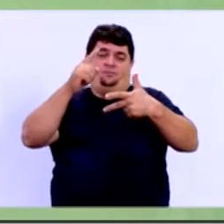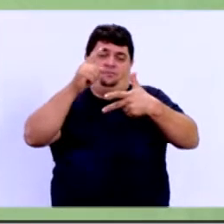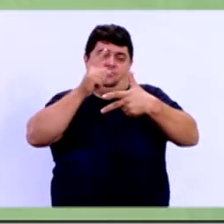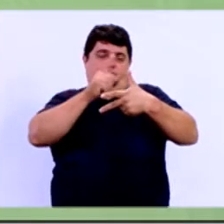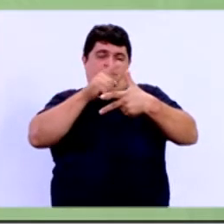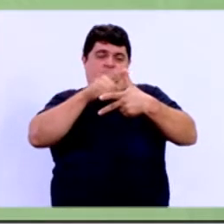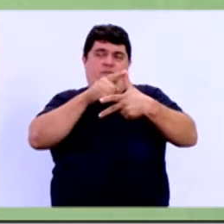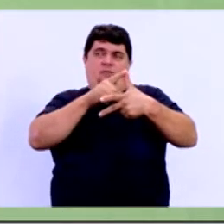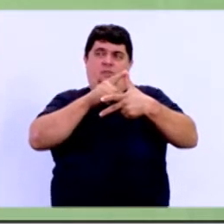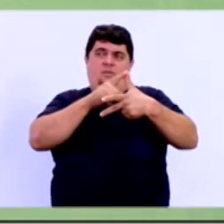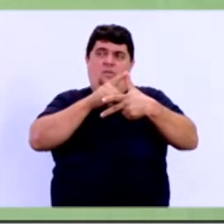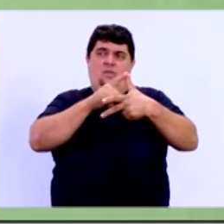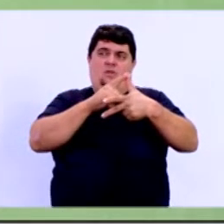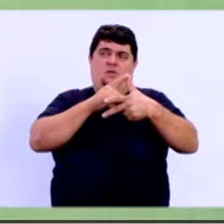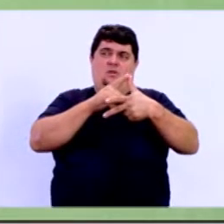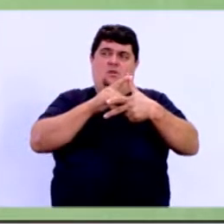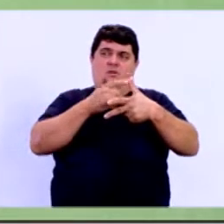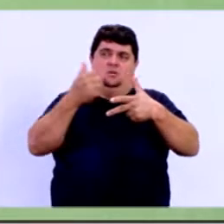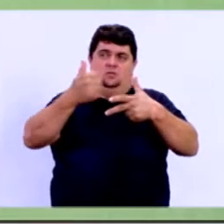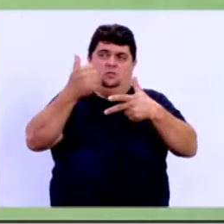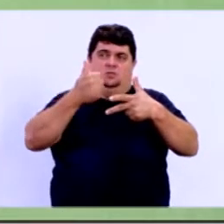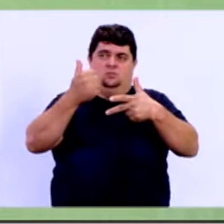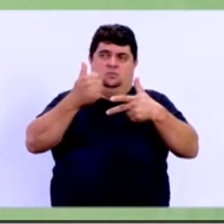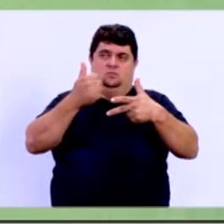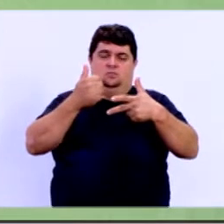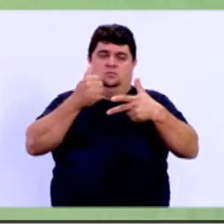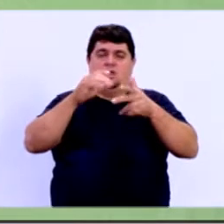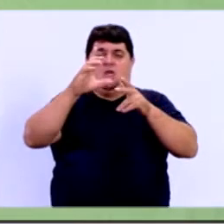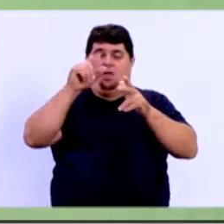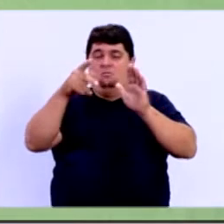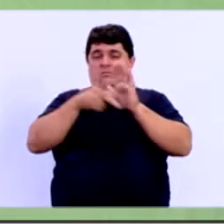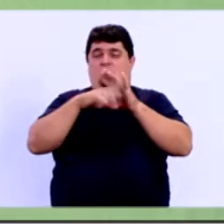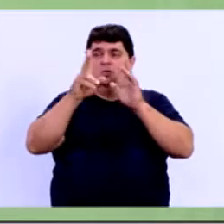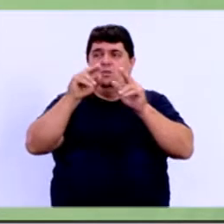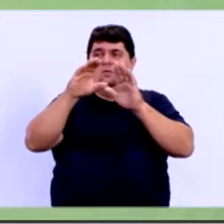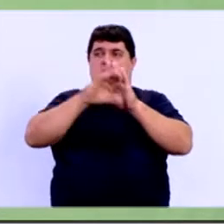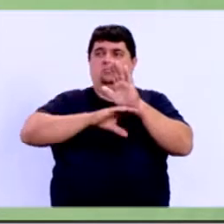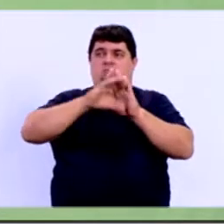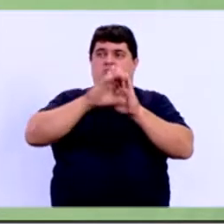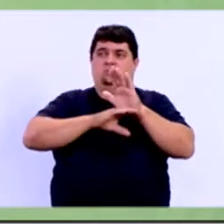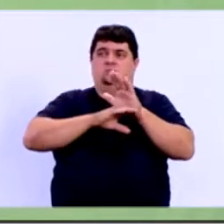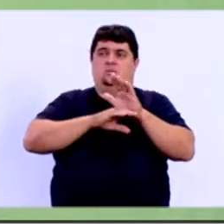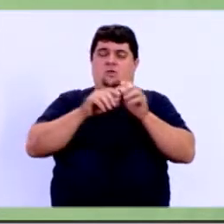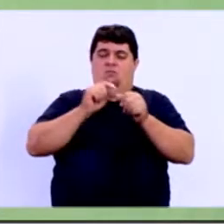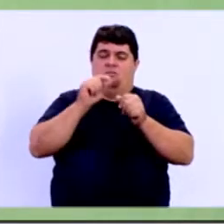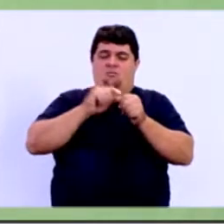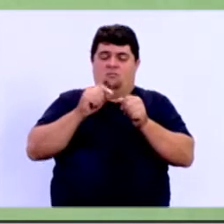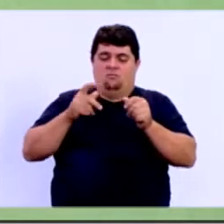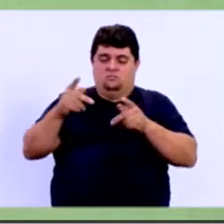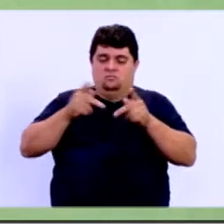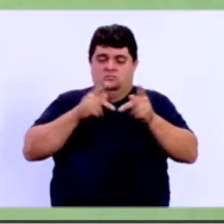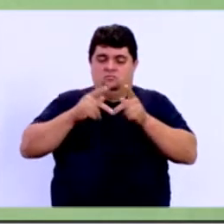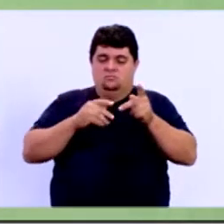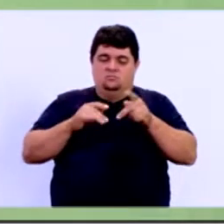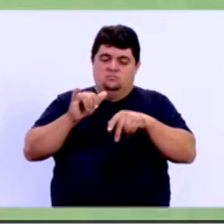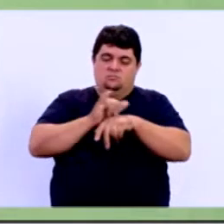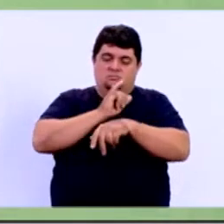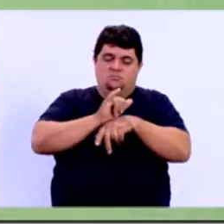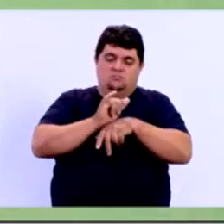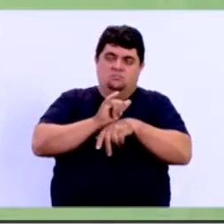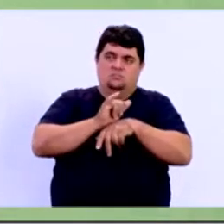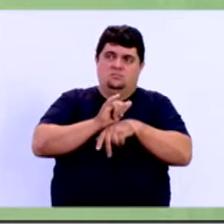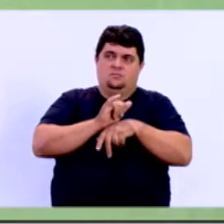da empresa, ou um nível também conhecido como conceitual, ele elabora o planejamento